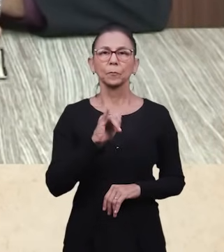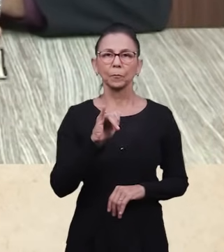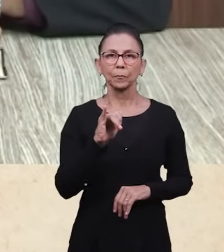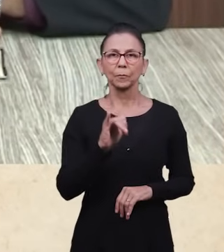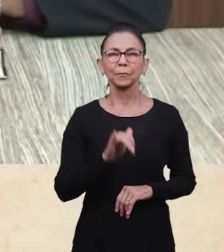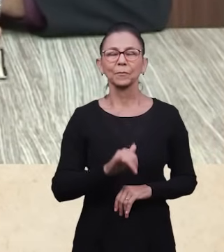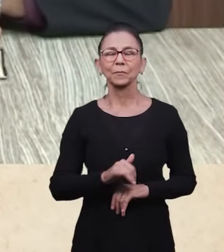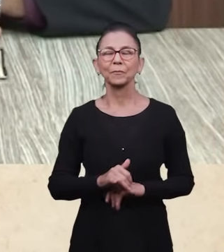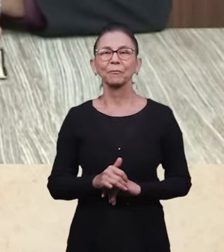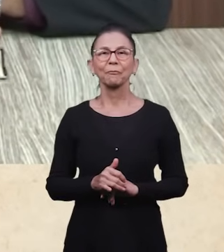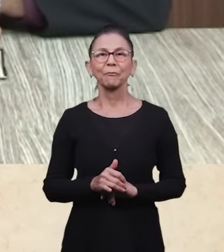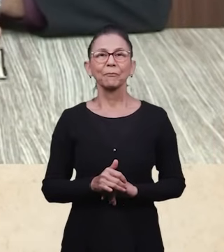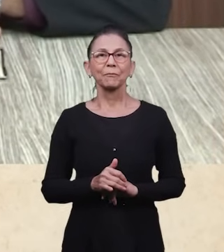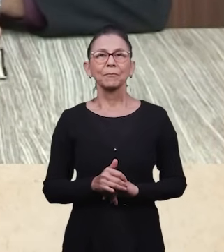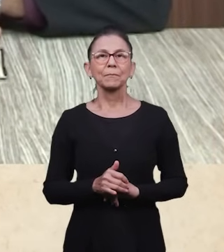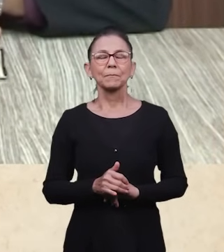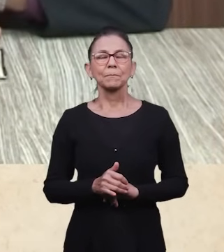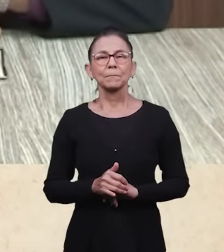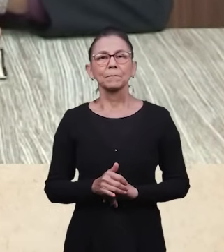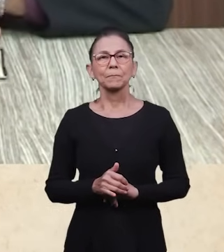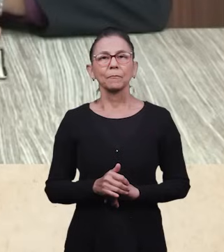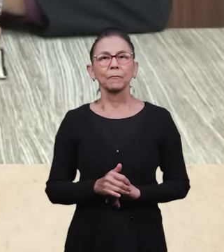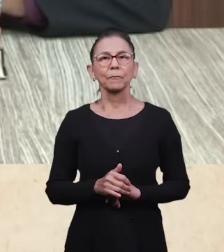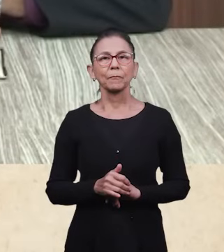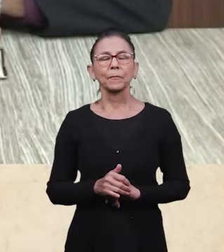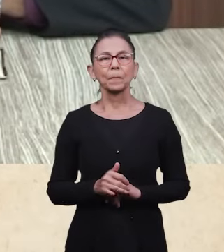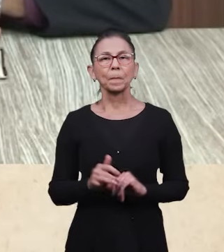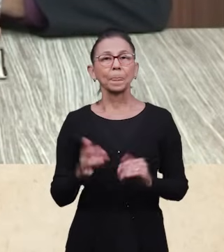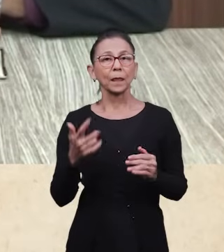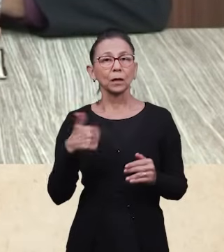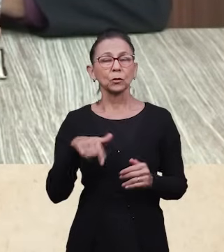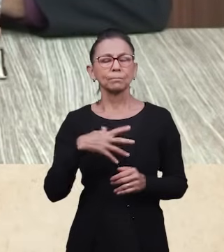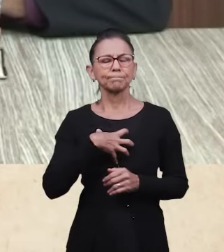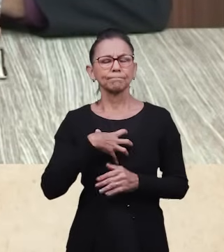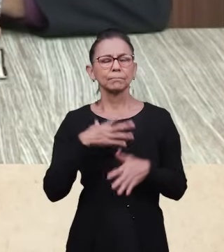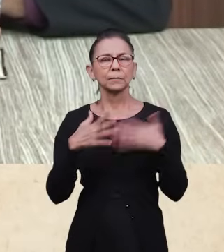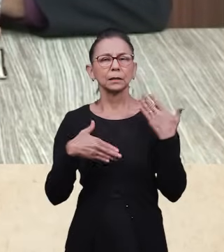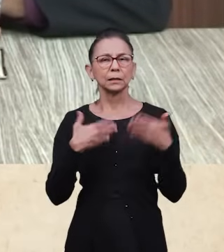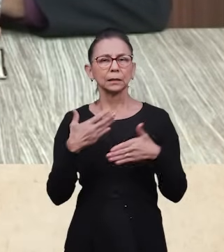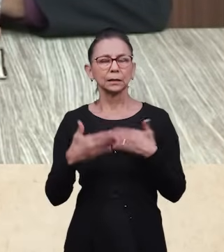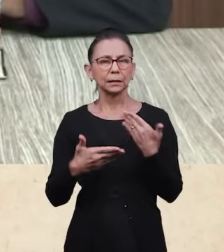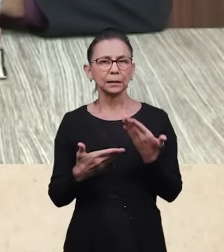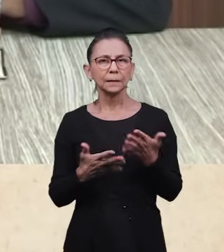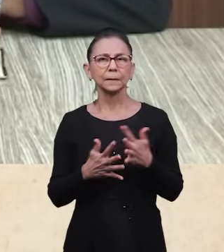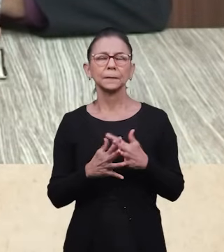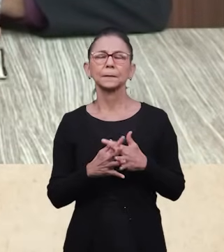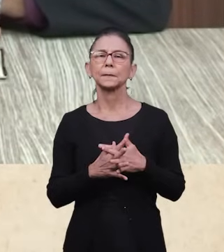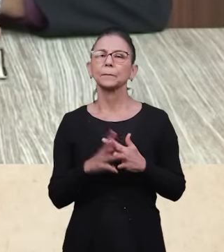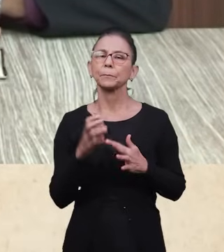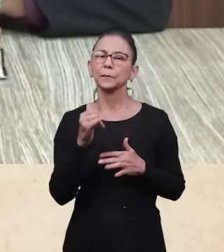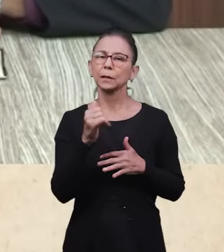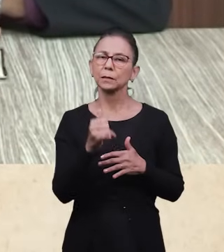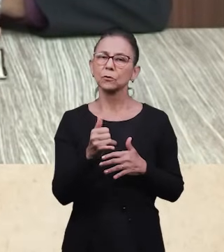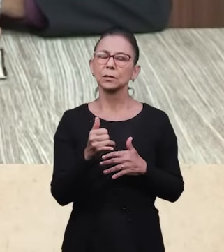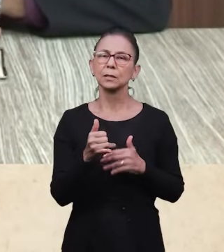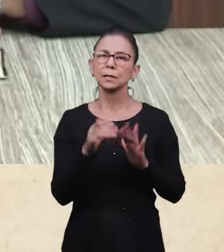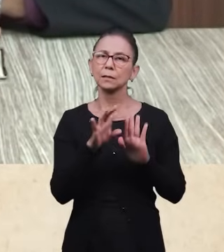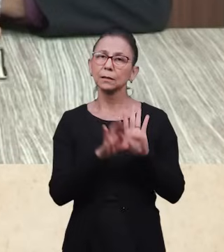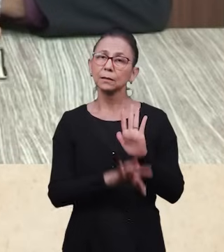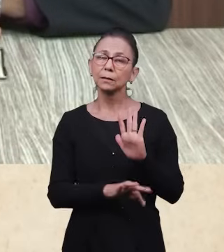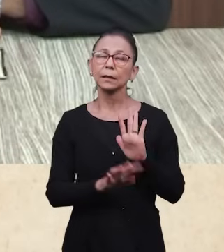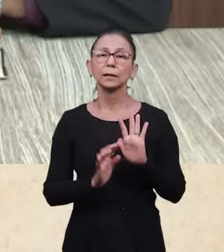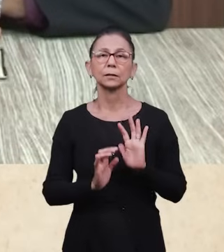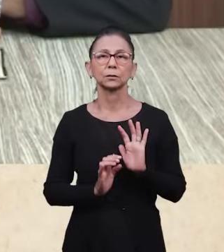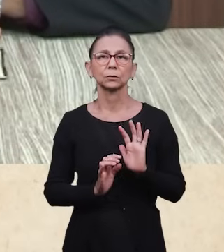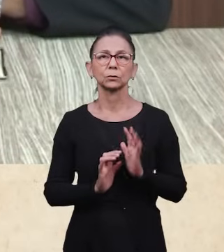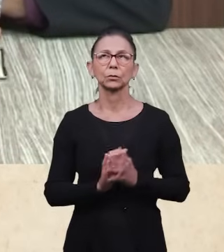com verdadeira alegria que nós trazemos essa palavra a vocês nesta noite. E nós não